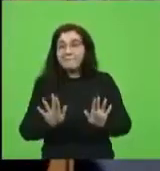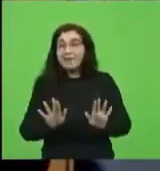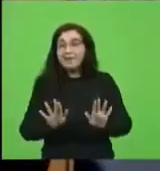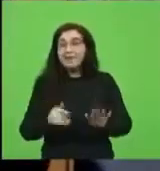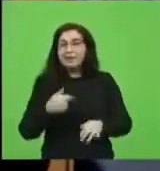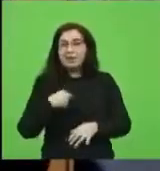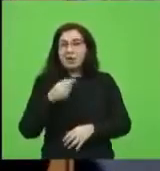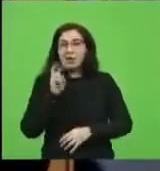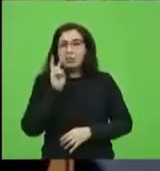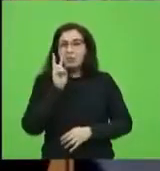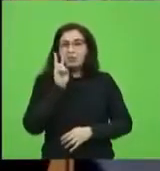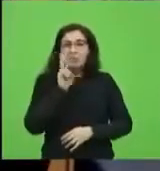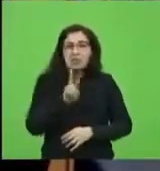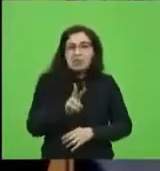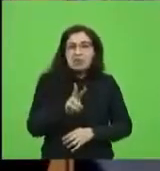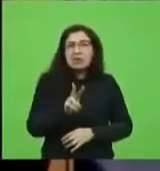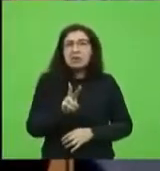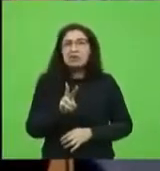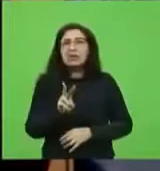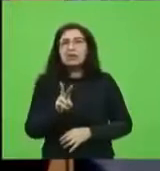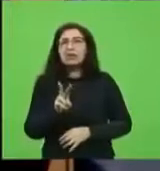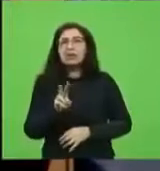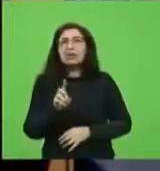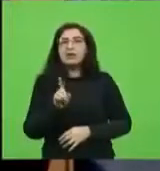vi, ouvi a falta,